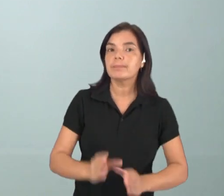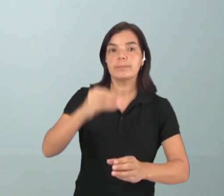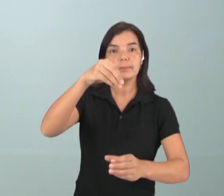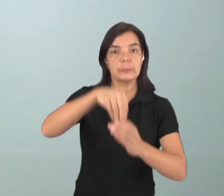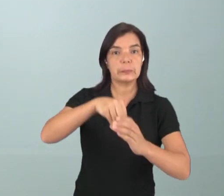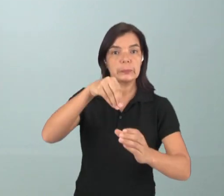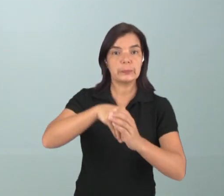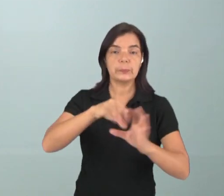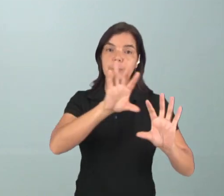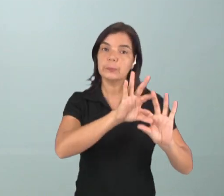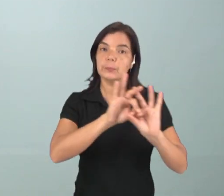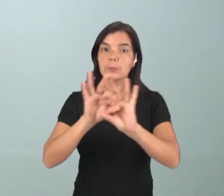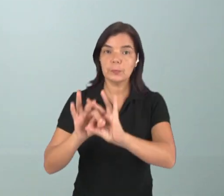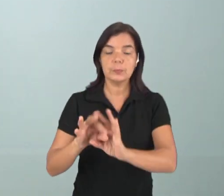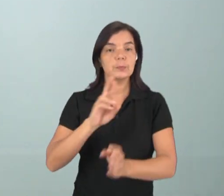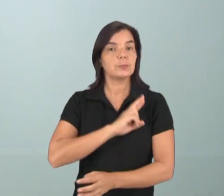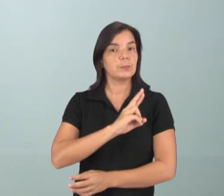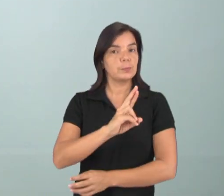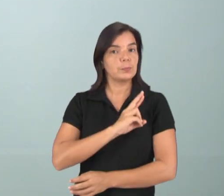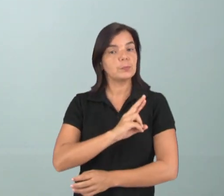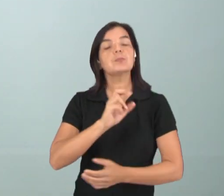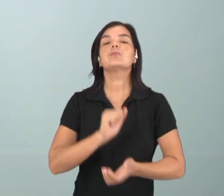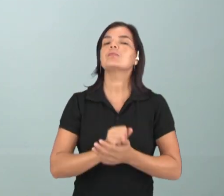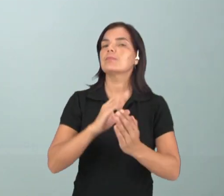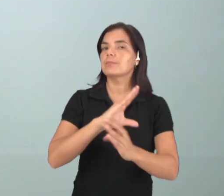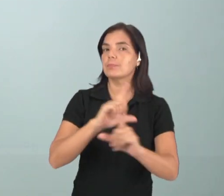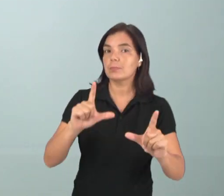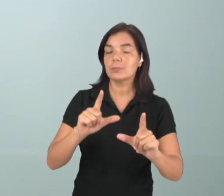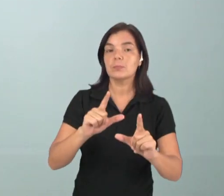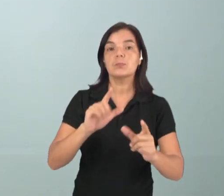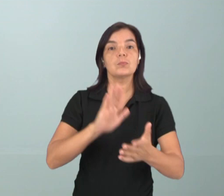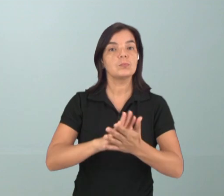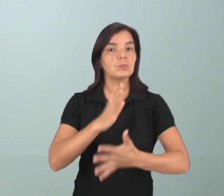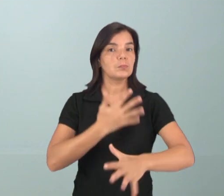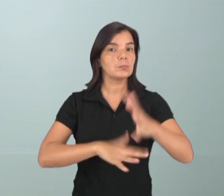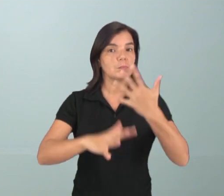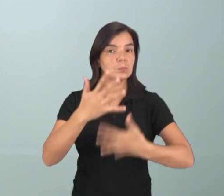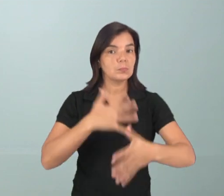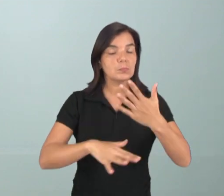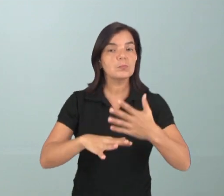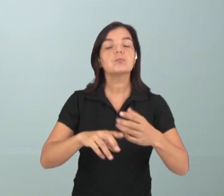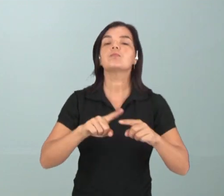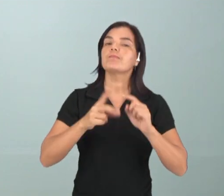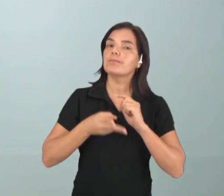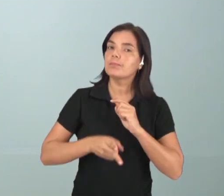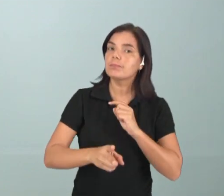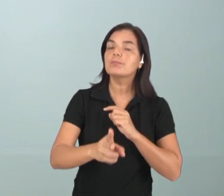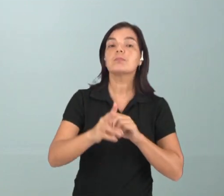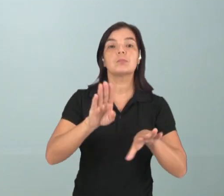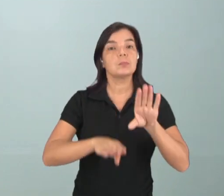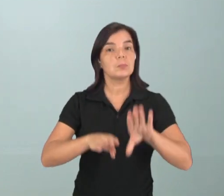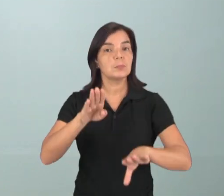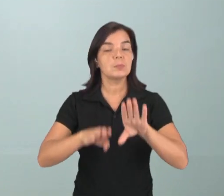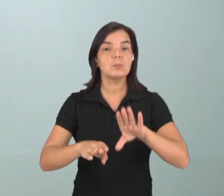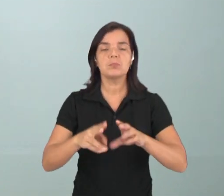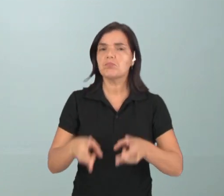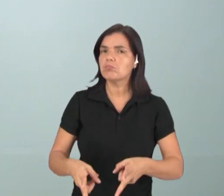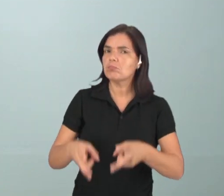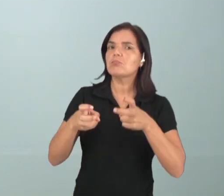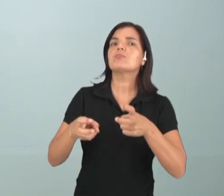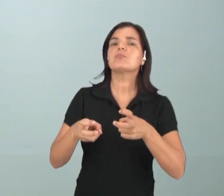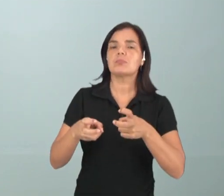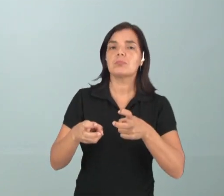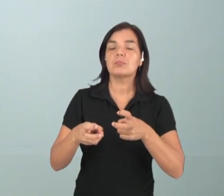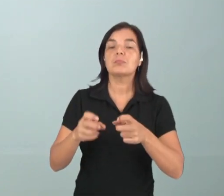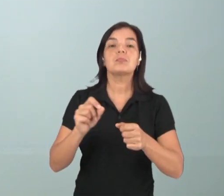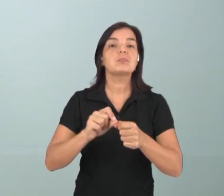dentro dessa contextualização da religiosidade, é claro que muitas celebrações elas se perpetuam e muitas vezes não percebe